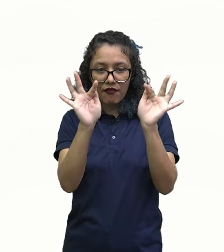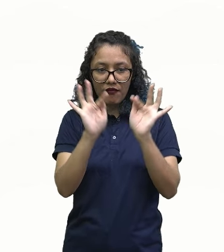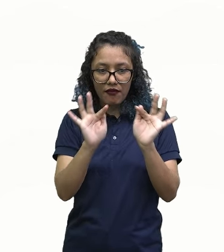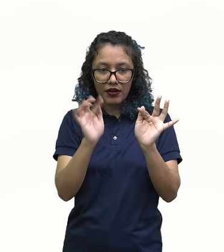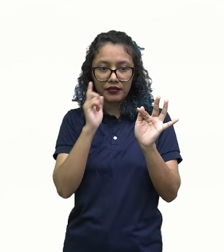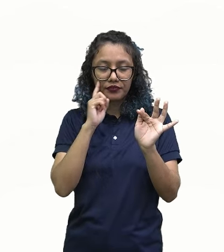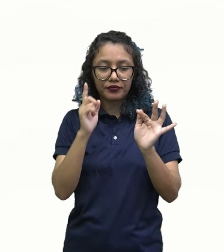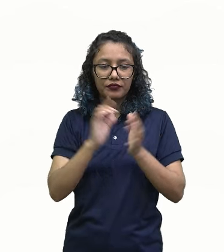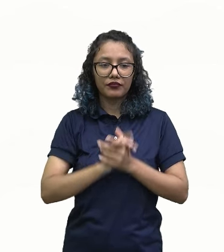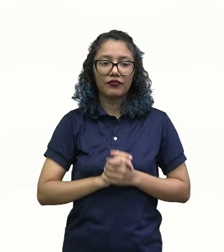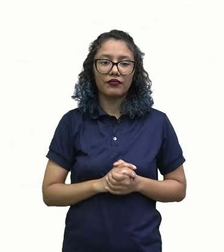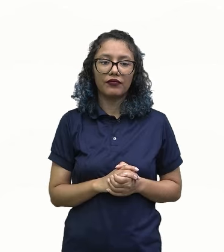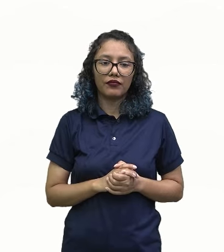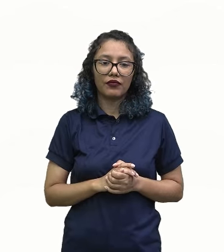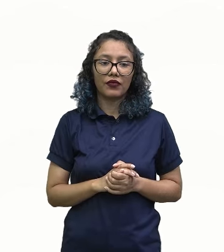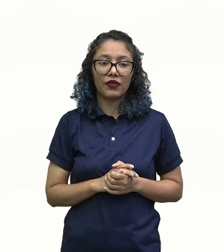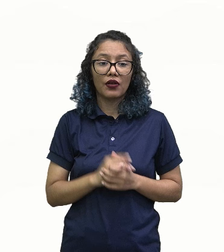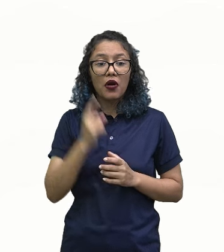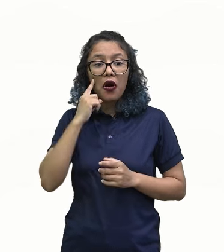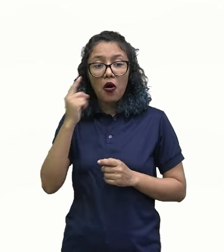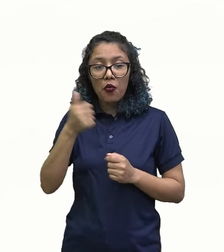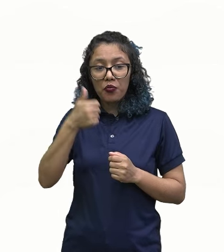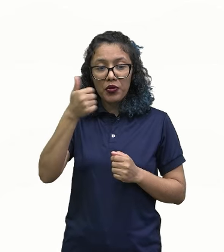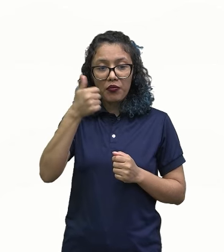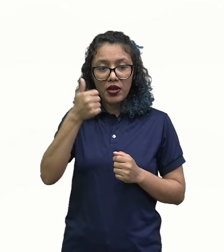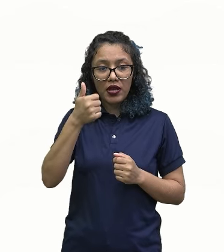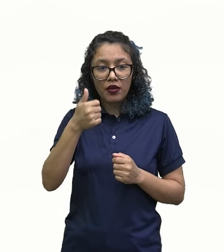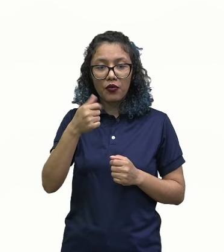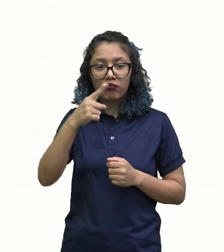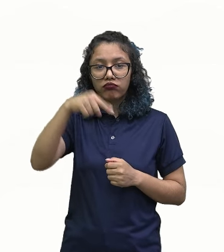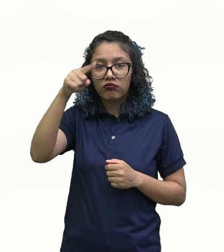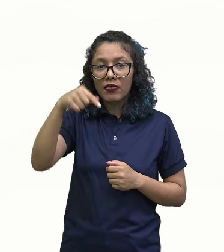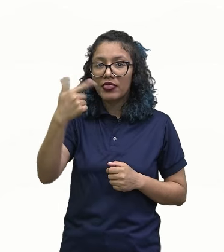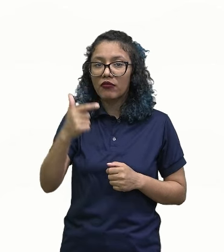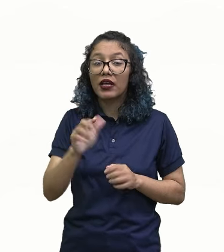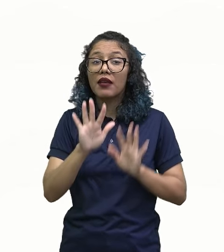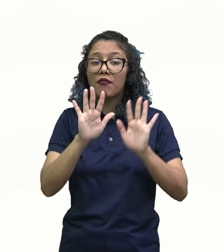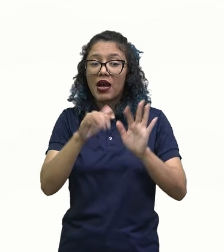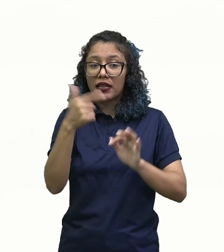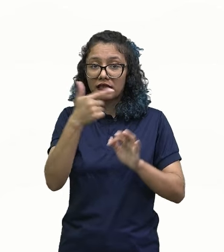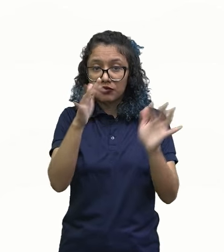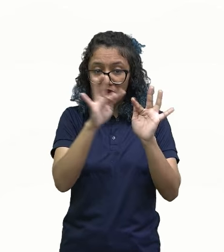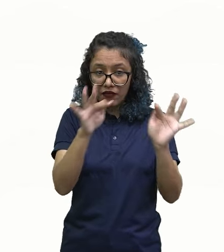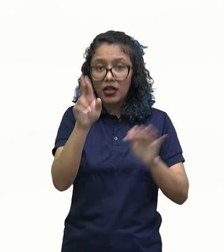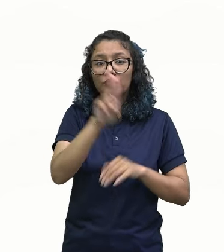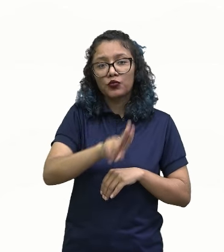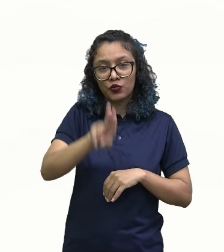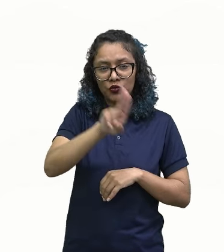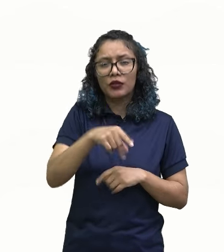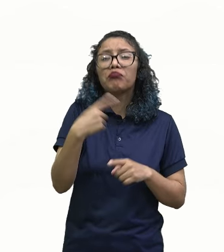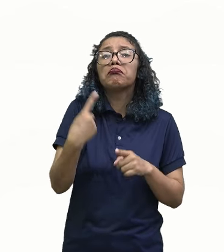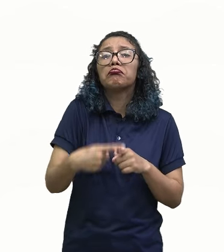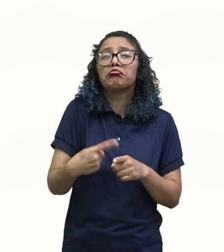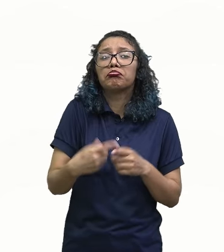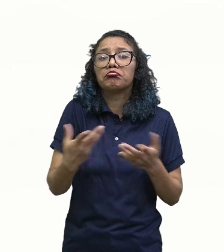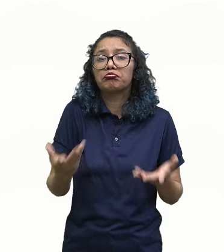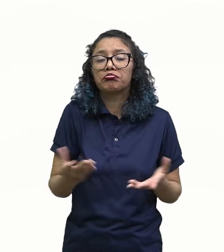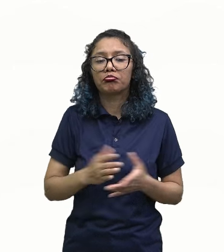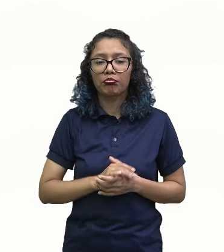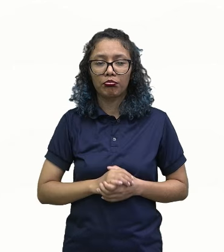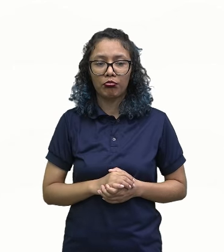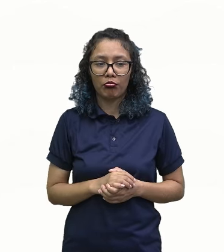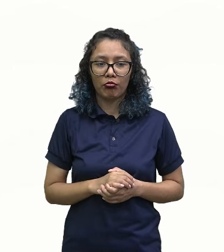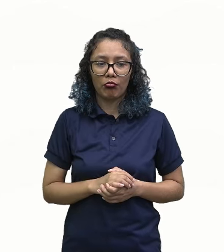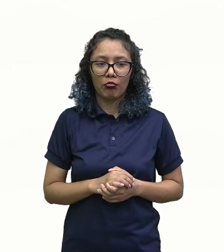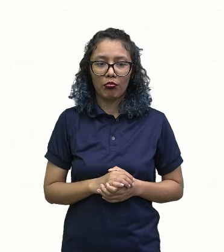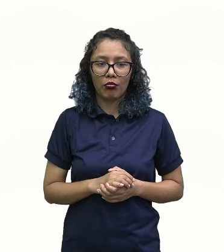uso o acento diferencial, mas neste caso aqui eu uso o acento diferencial. Por quê? Quando eu